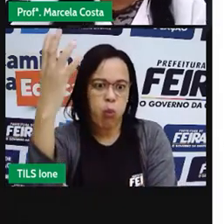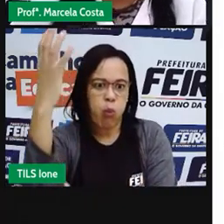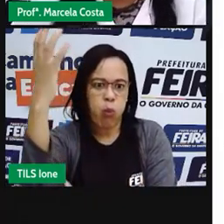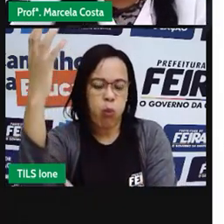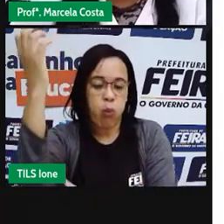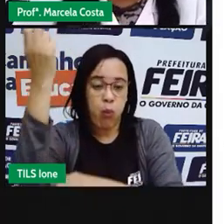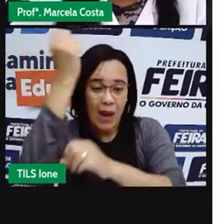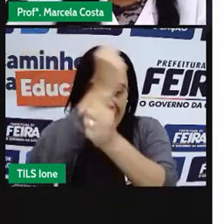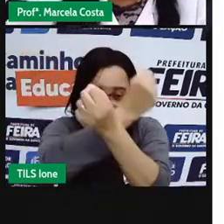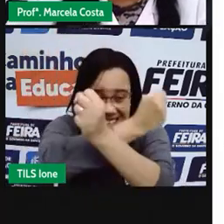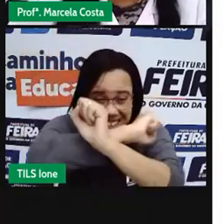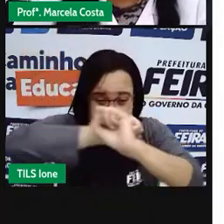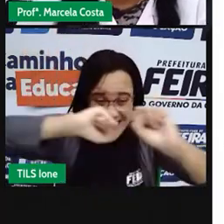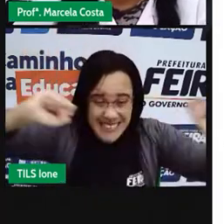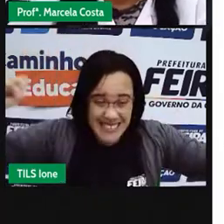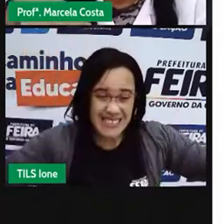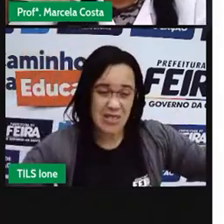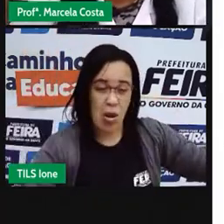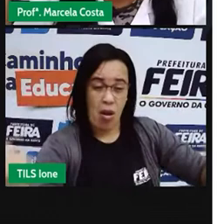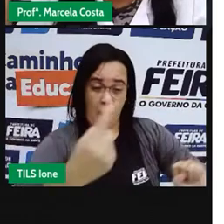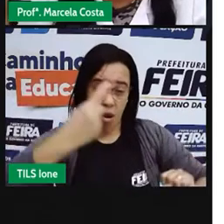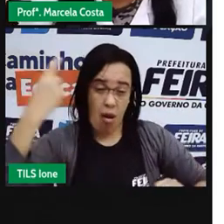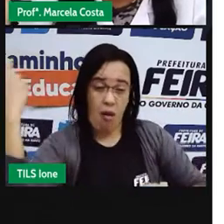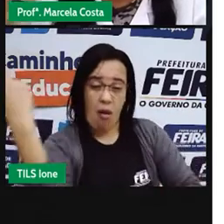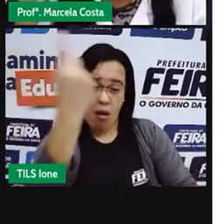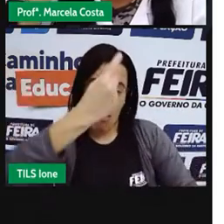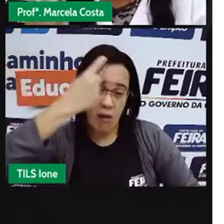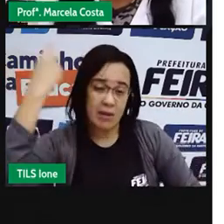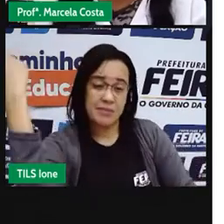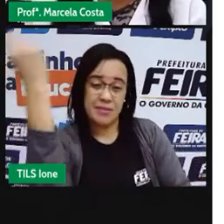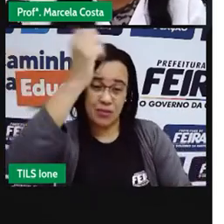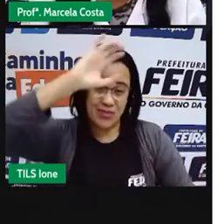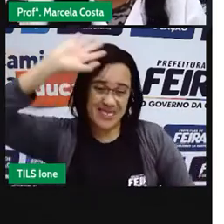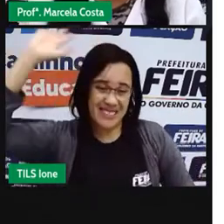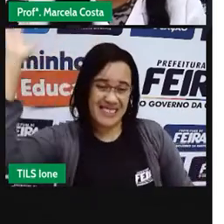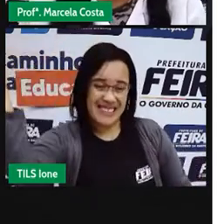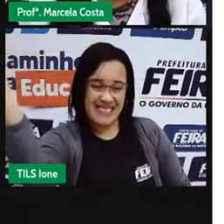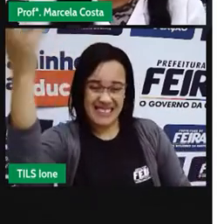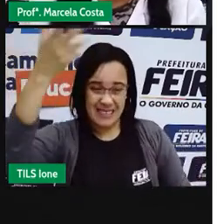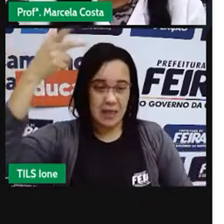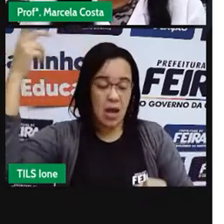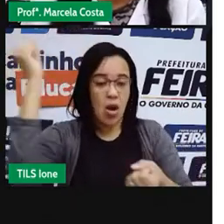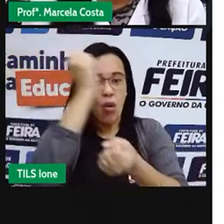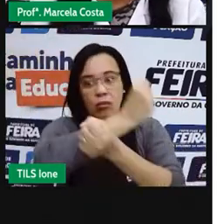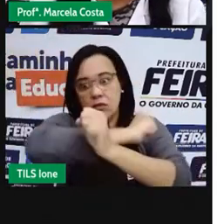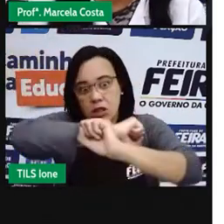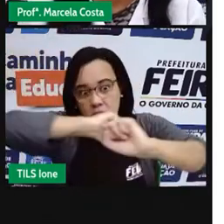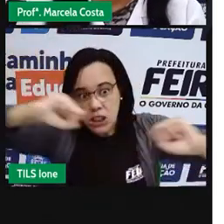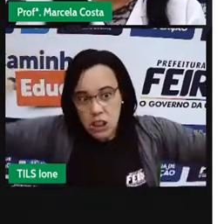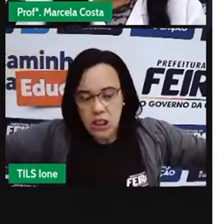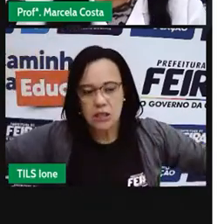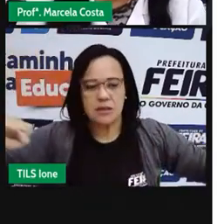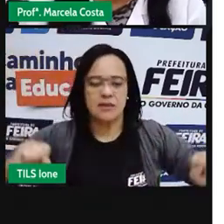que chegava lá no céu de tão grande que ele era.